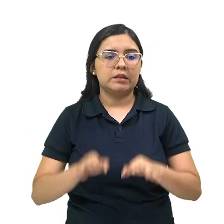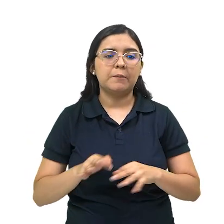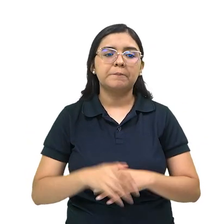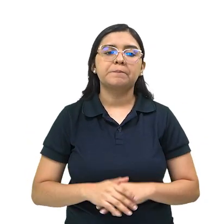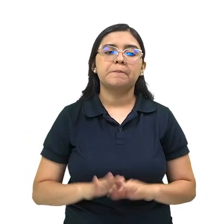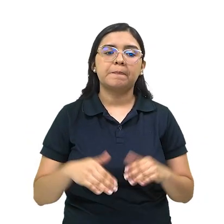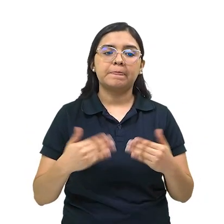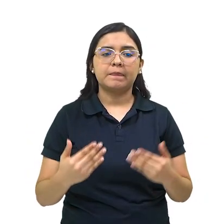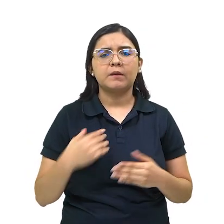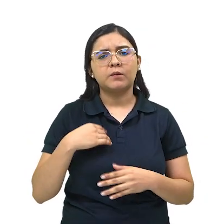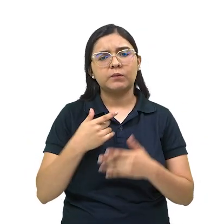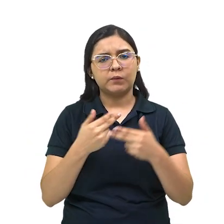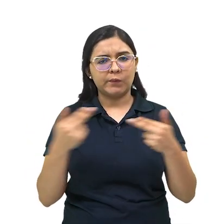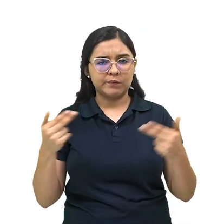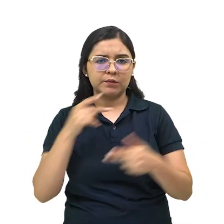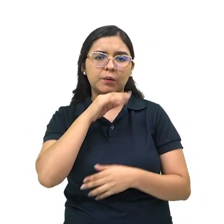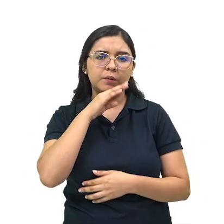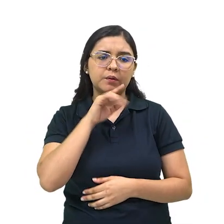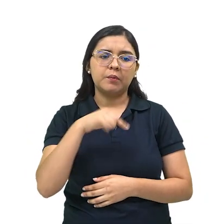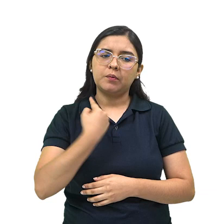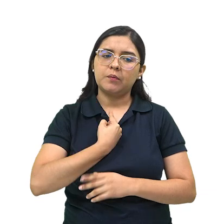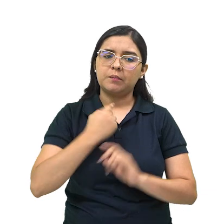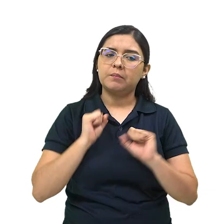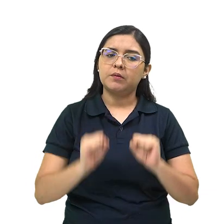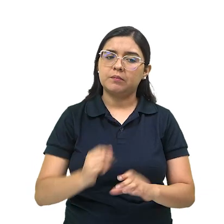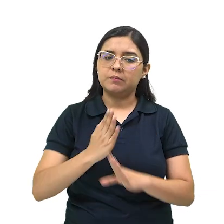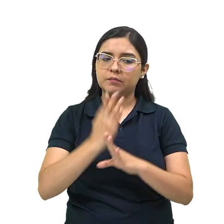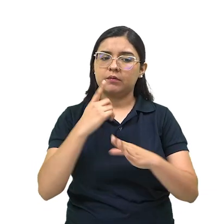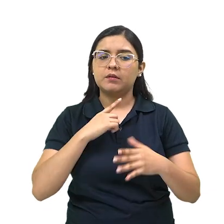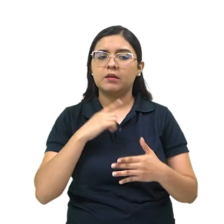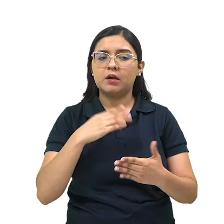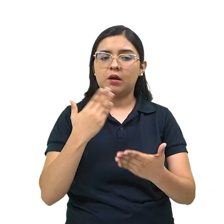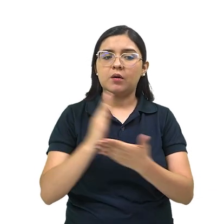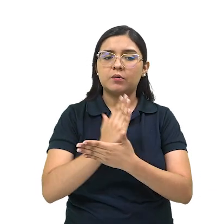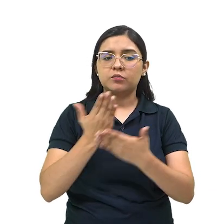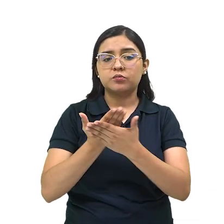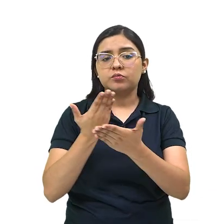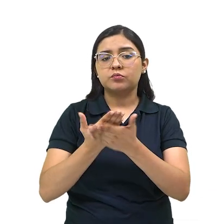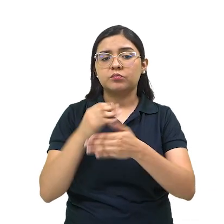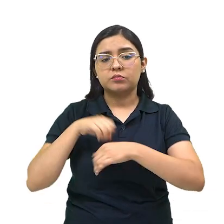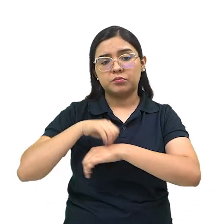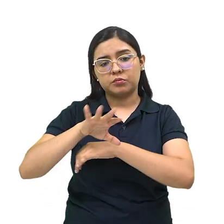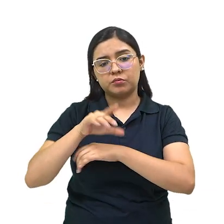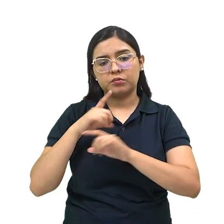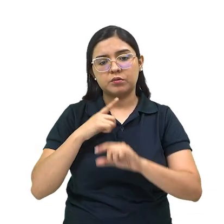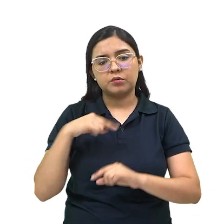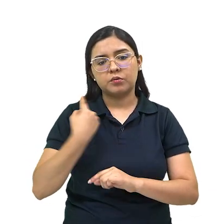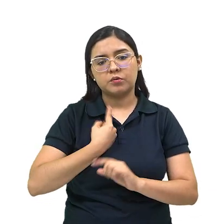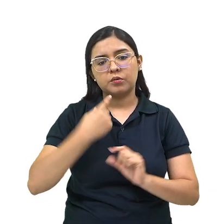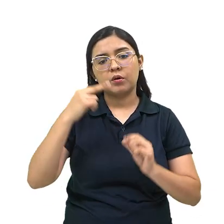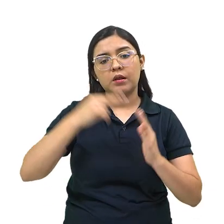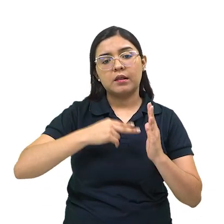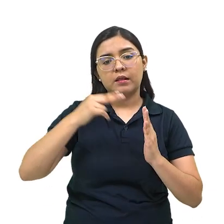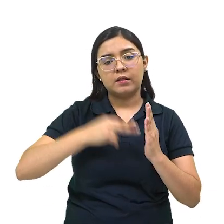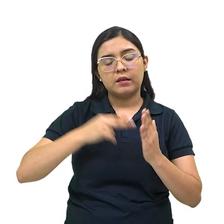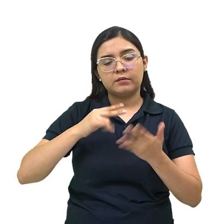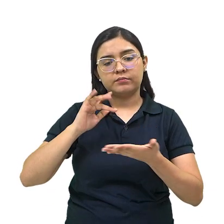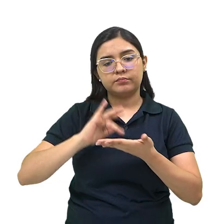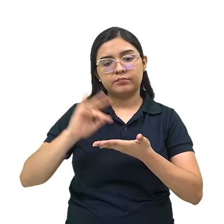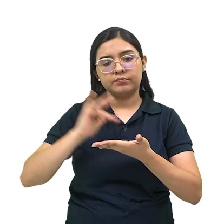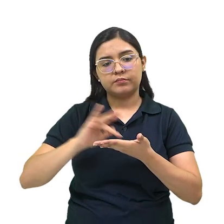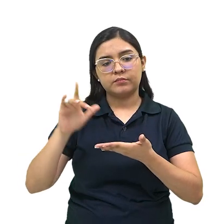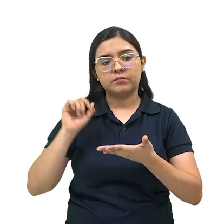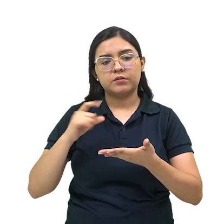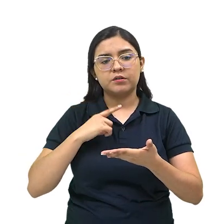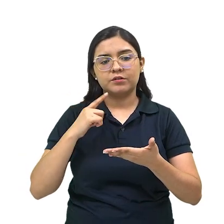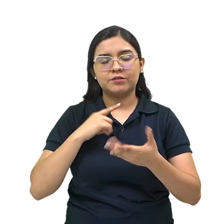Como malefícios, a gente pode identificar que existem estudos que sugerem que o que a gente lê em tela, a gente leva muito ao